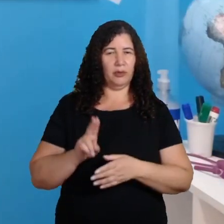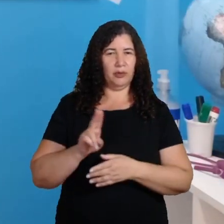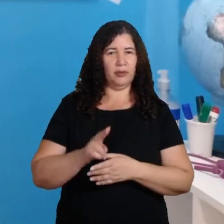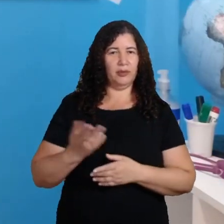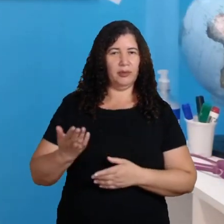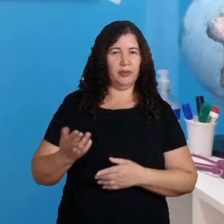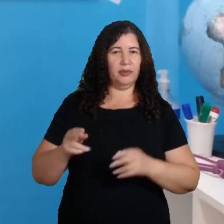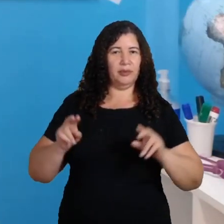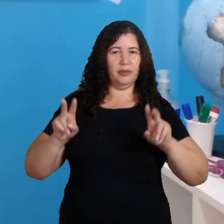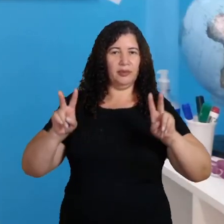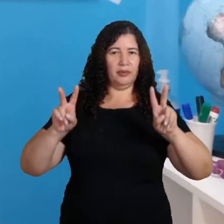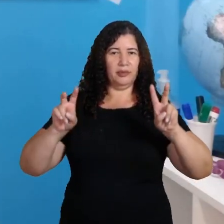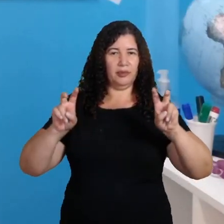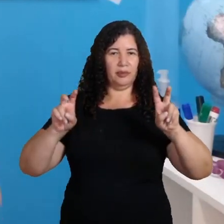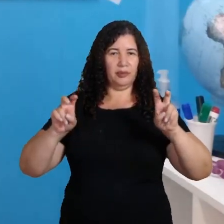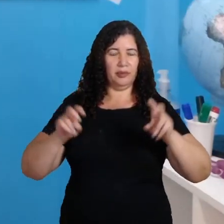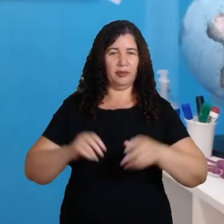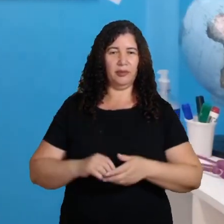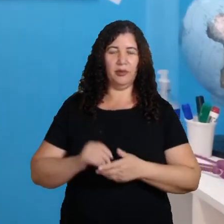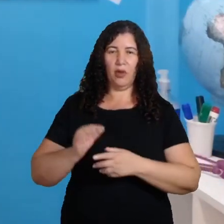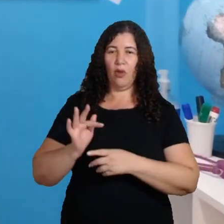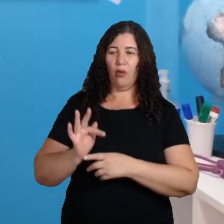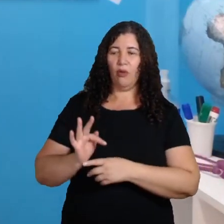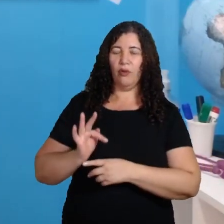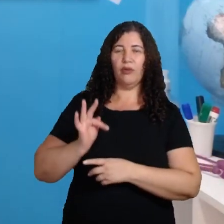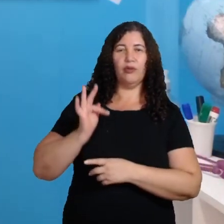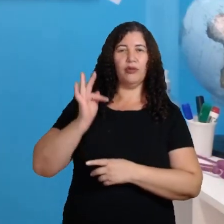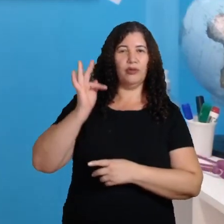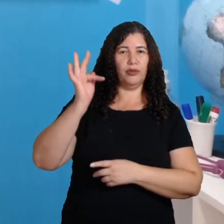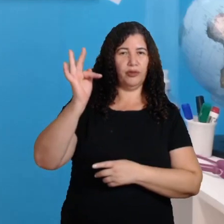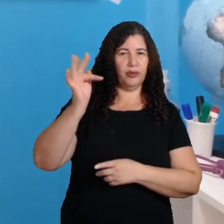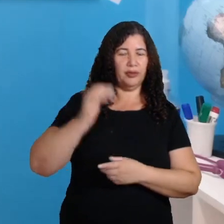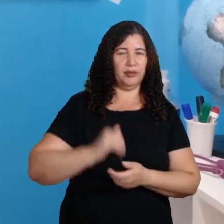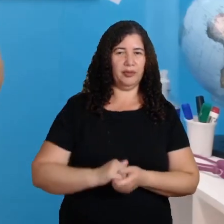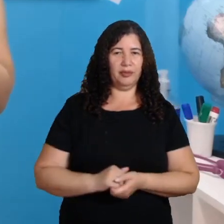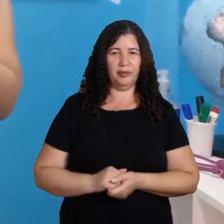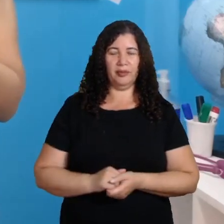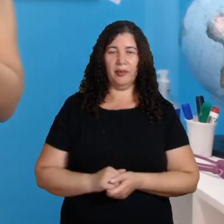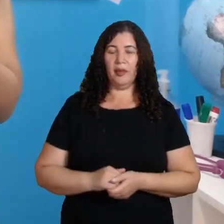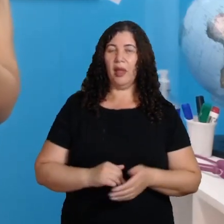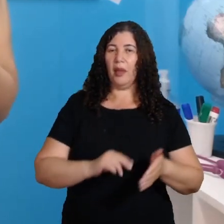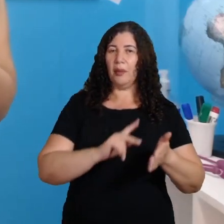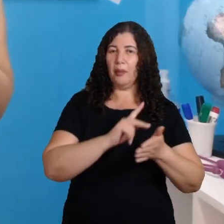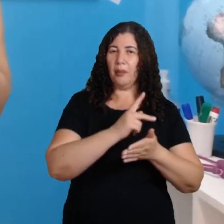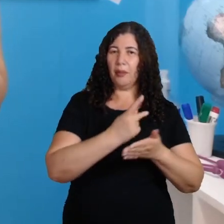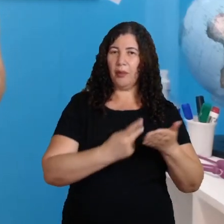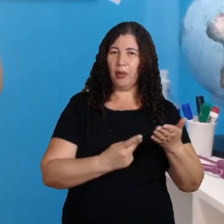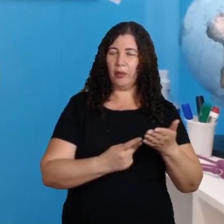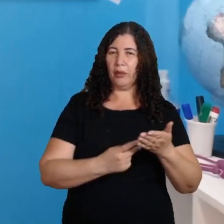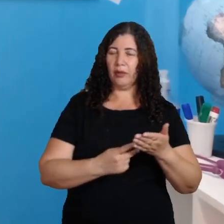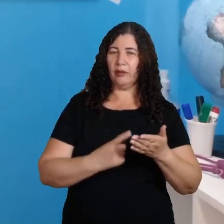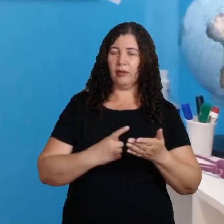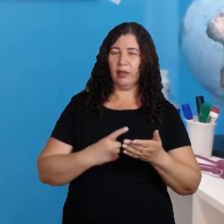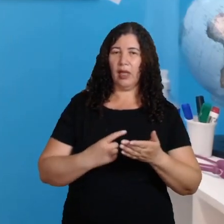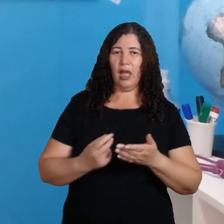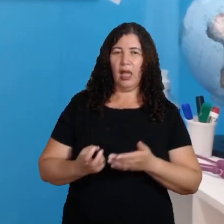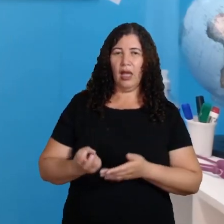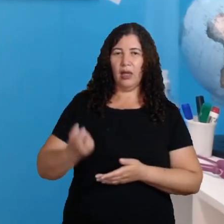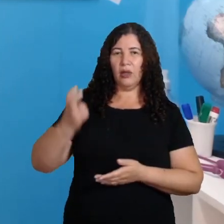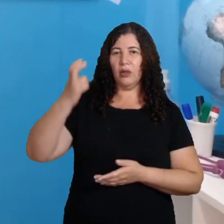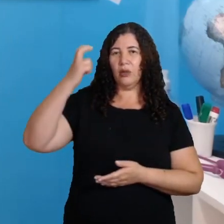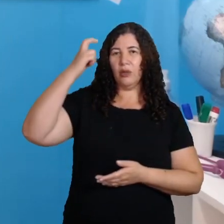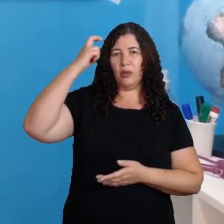título Futuro. Mais uma vez, é um poema em que nós vamos falar de cultura, em que nós